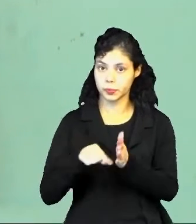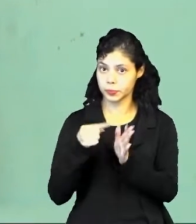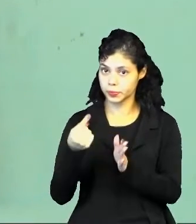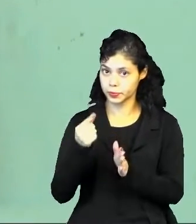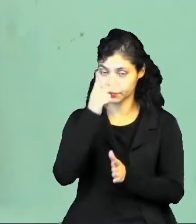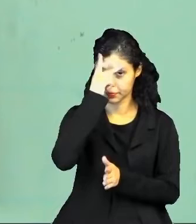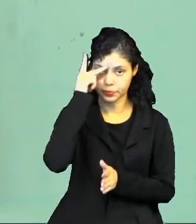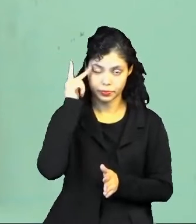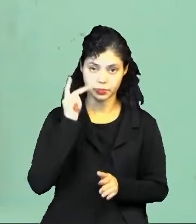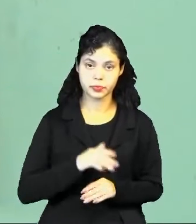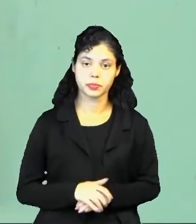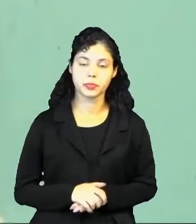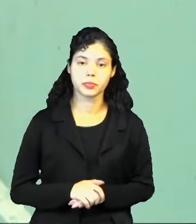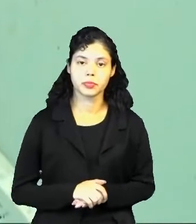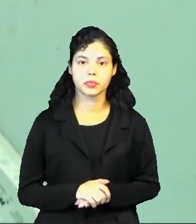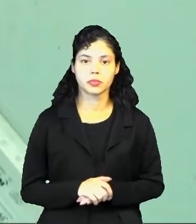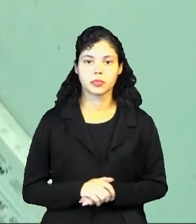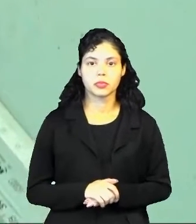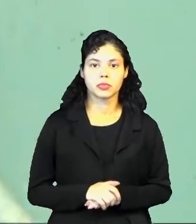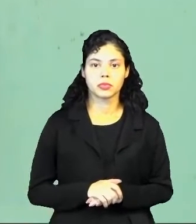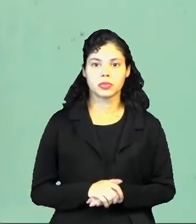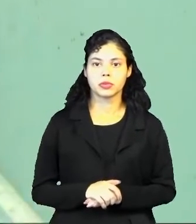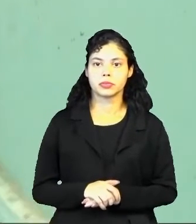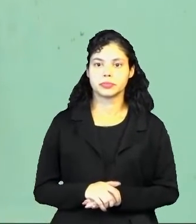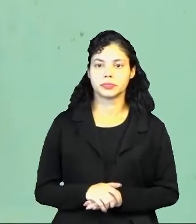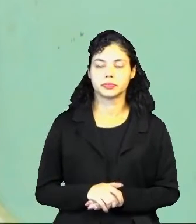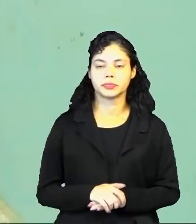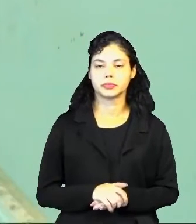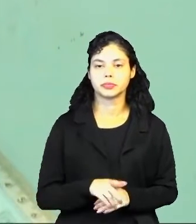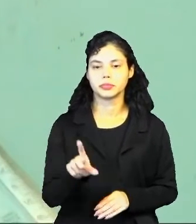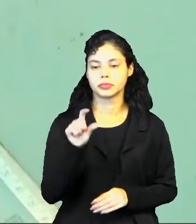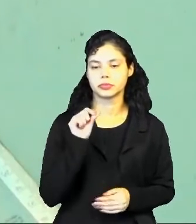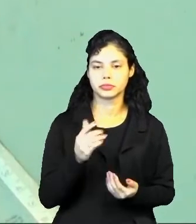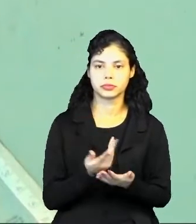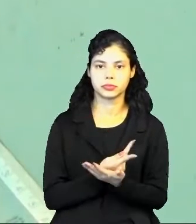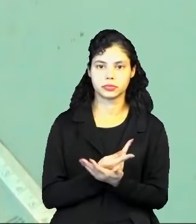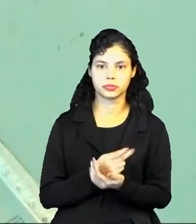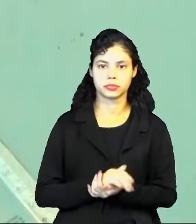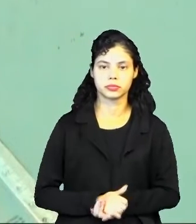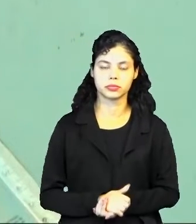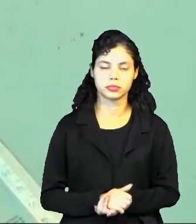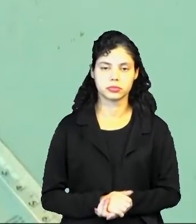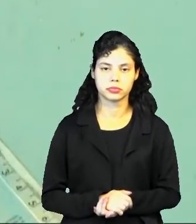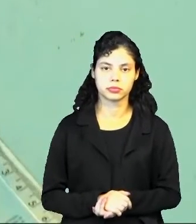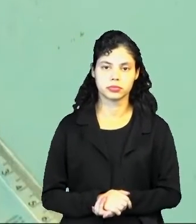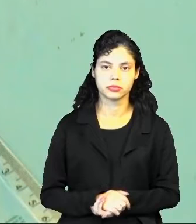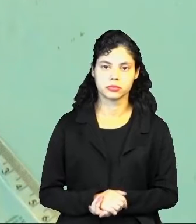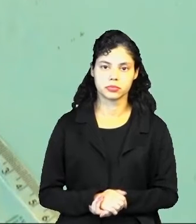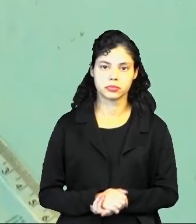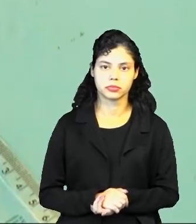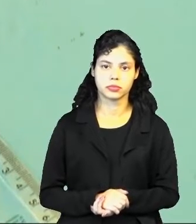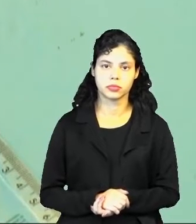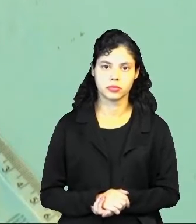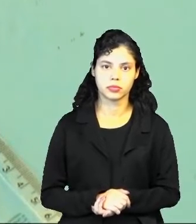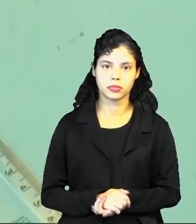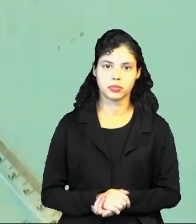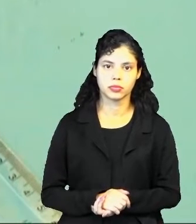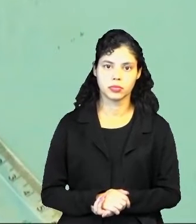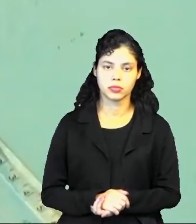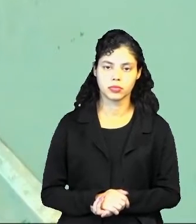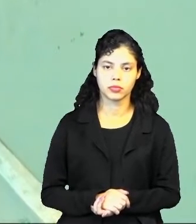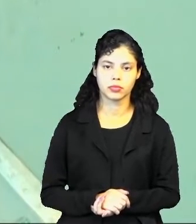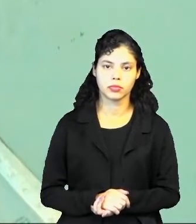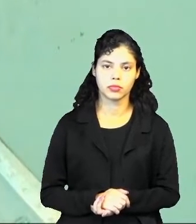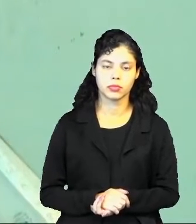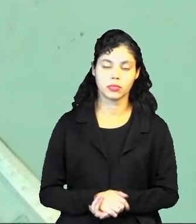primeira pessoa. Ou D, nenhuma das alternativas. Um conto de fadas deve